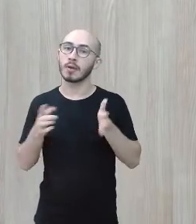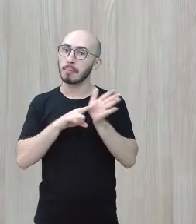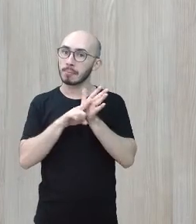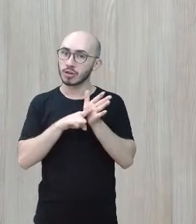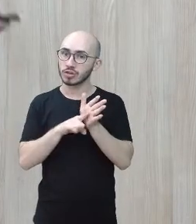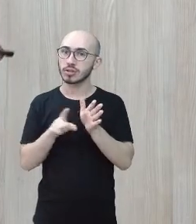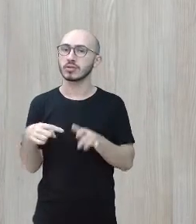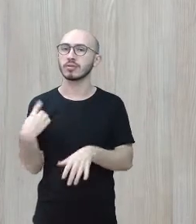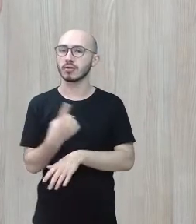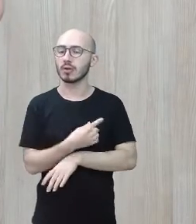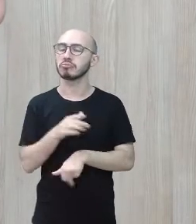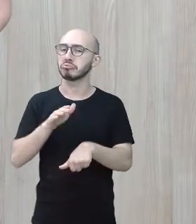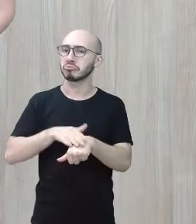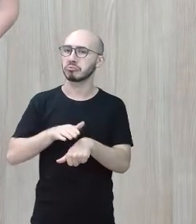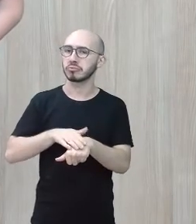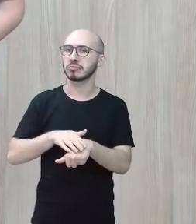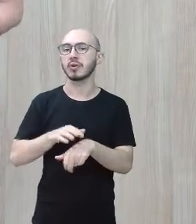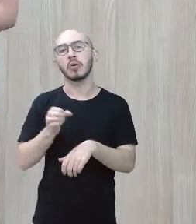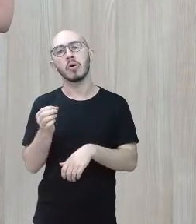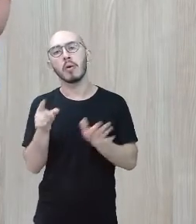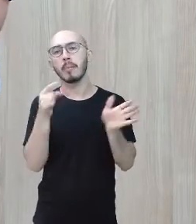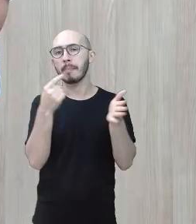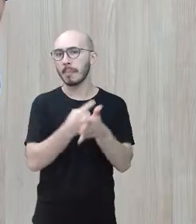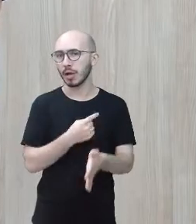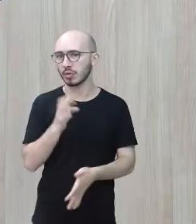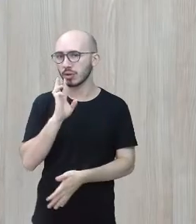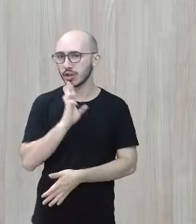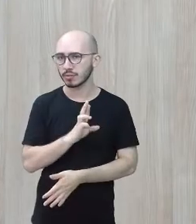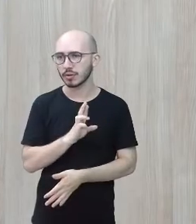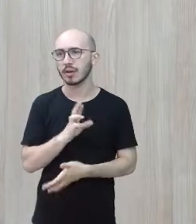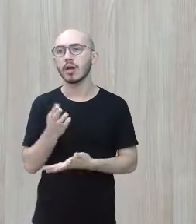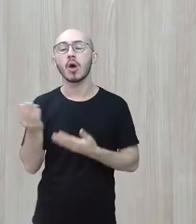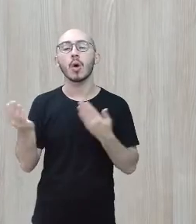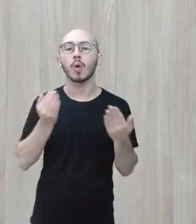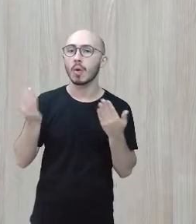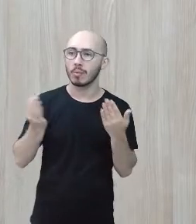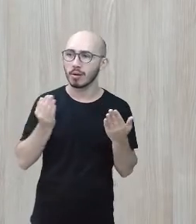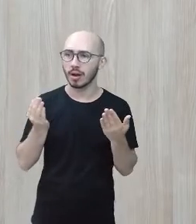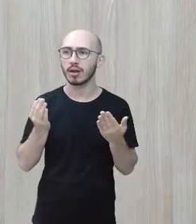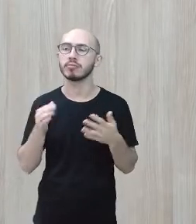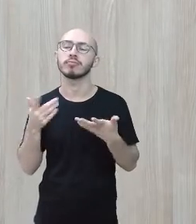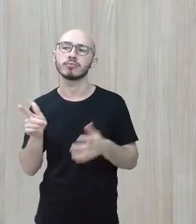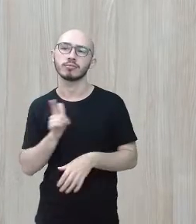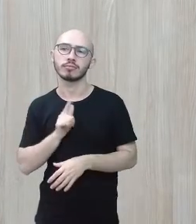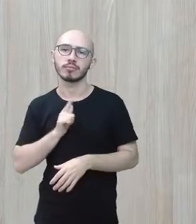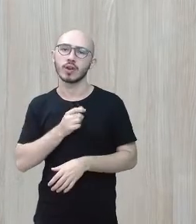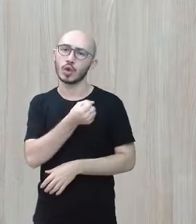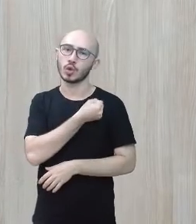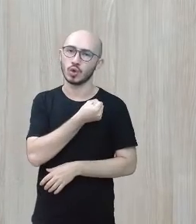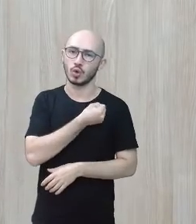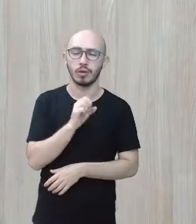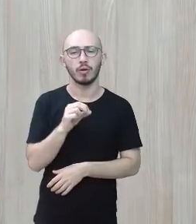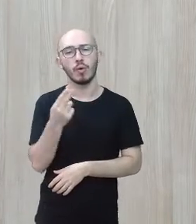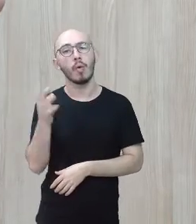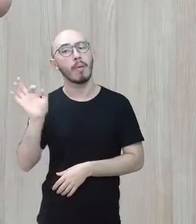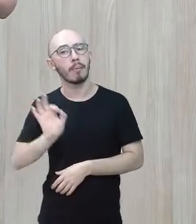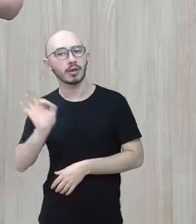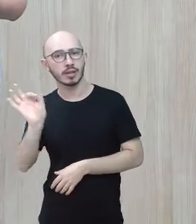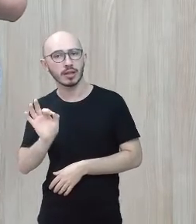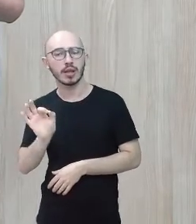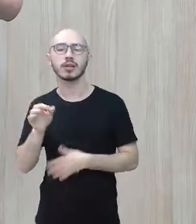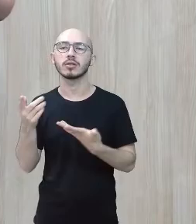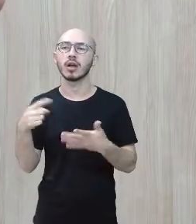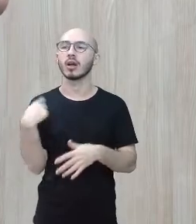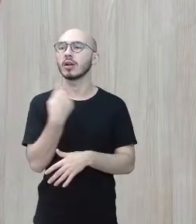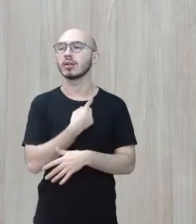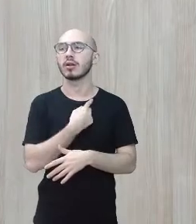gente realizar ou da questão que a gente for responder, a ideia de fazer essa comparação, seja em número, seja em porcentagem, dá para a